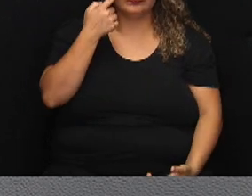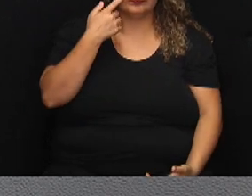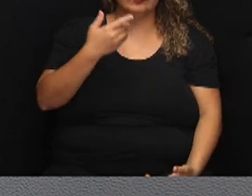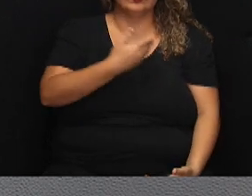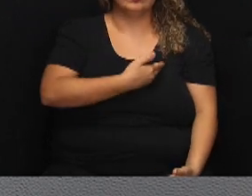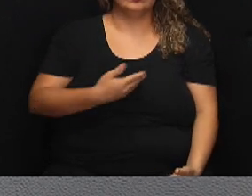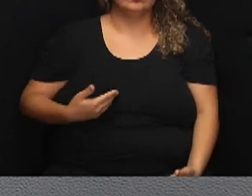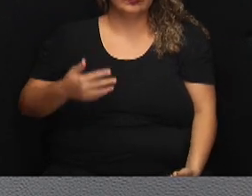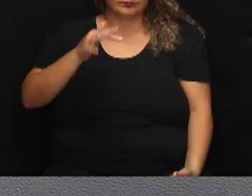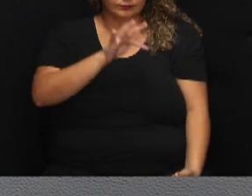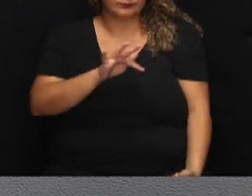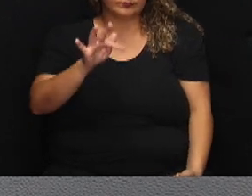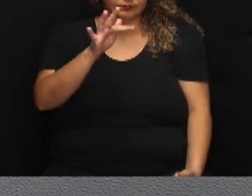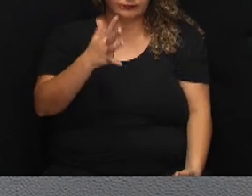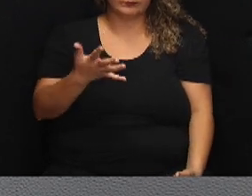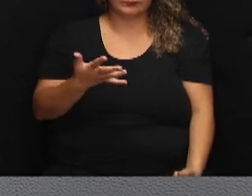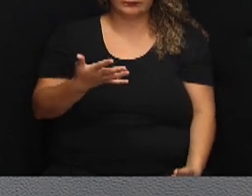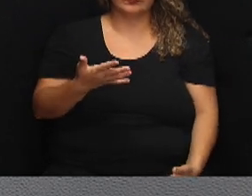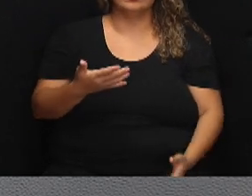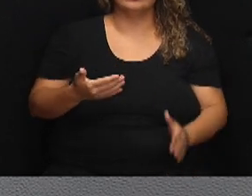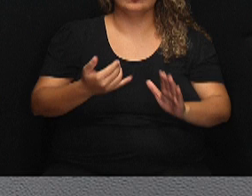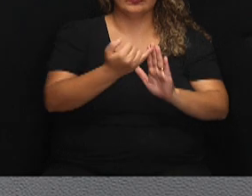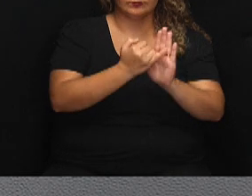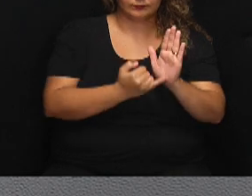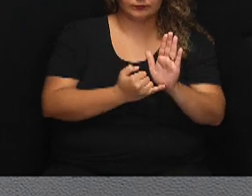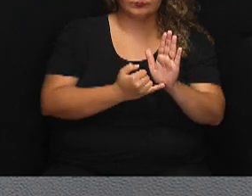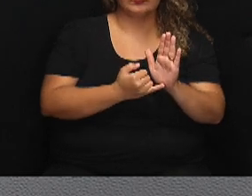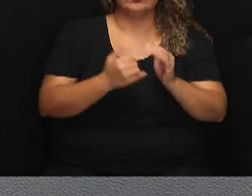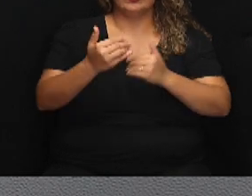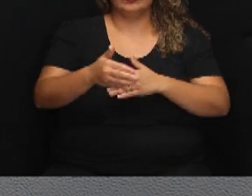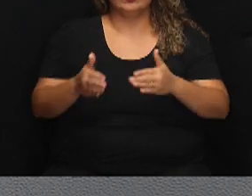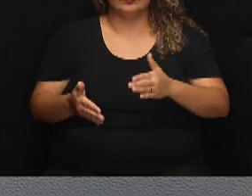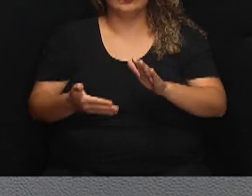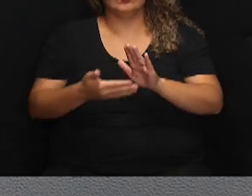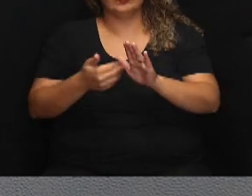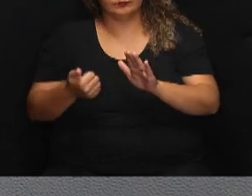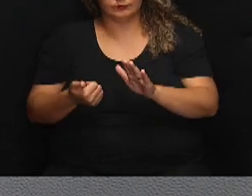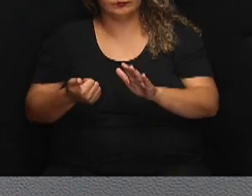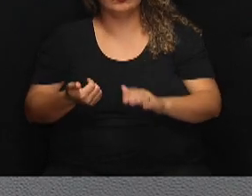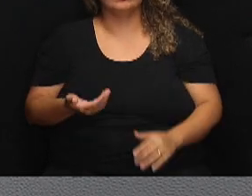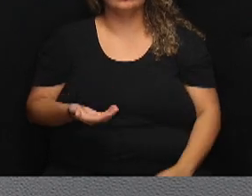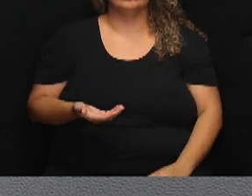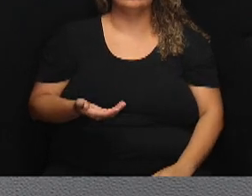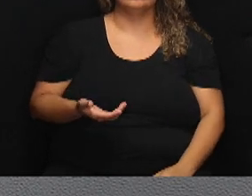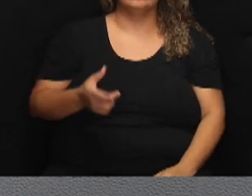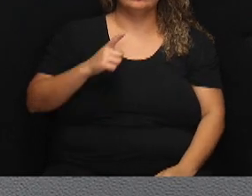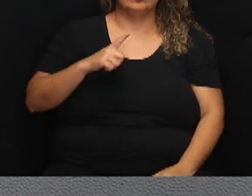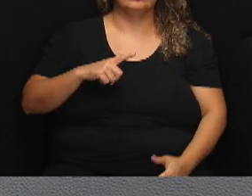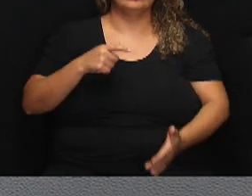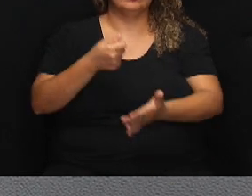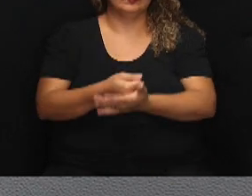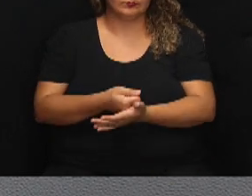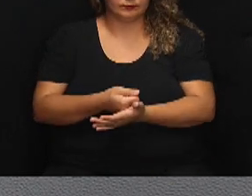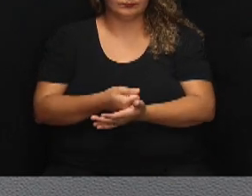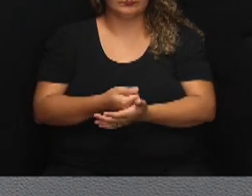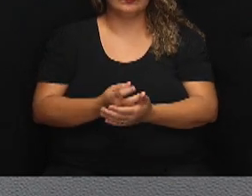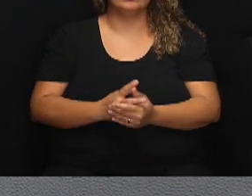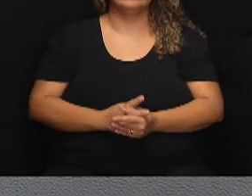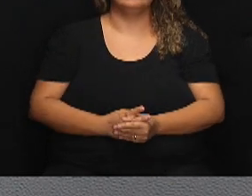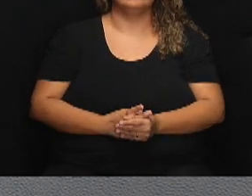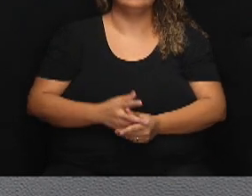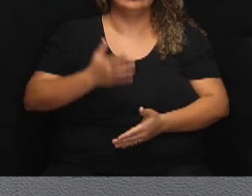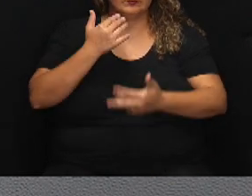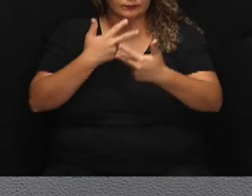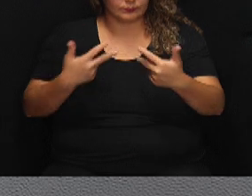federal foi tirados impostos sobre a cesta básica, né, para que a gente tenha ali a garantia de uma alimentação